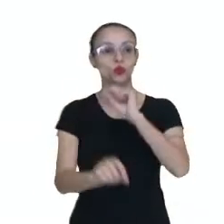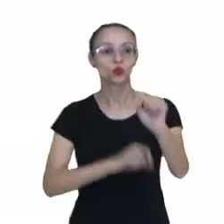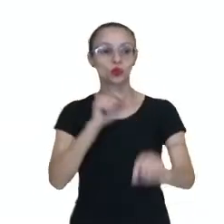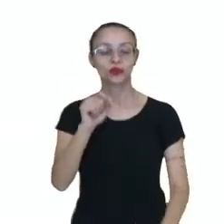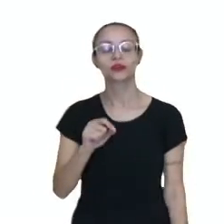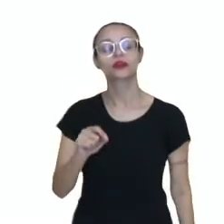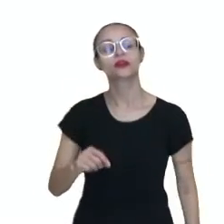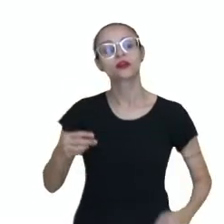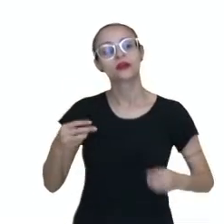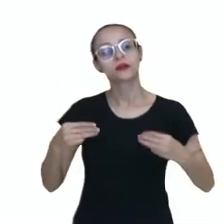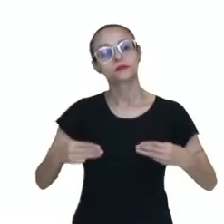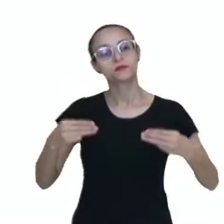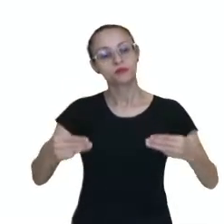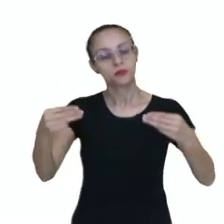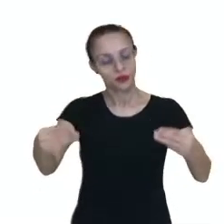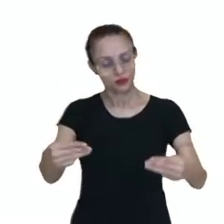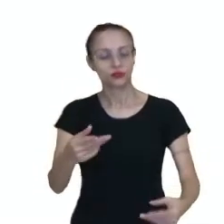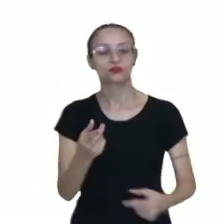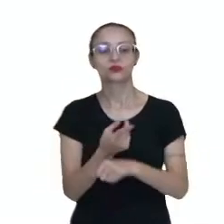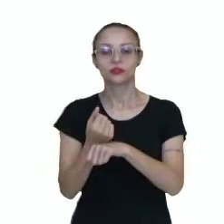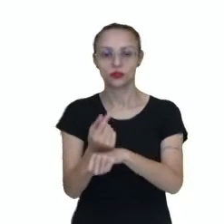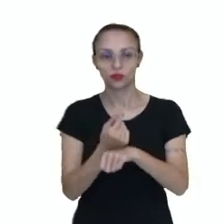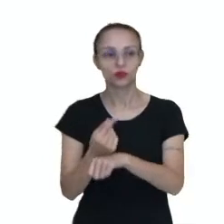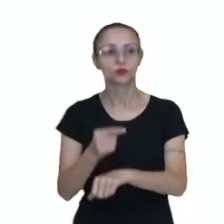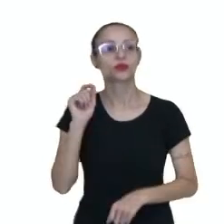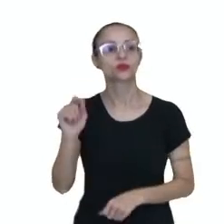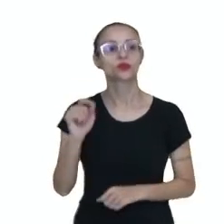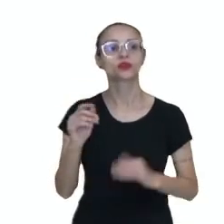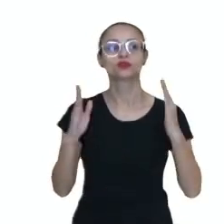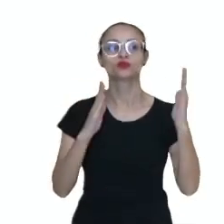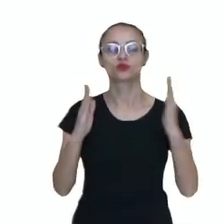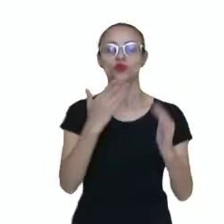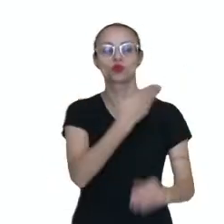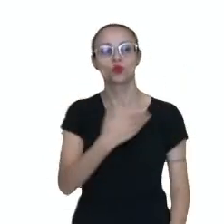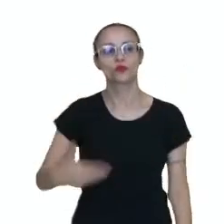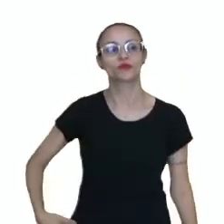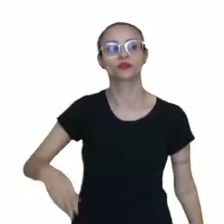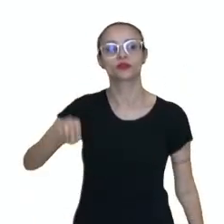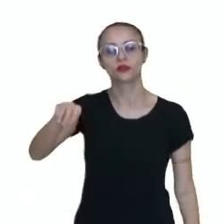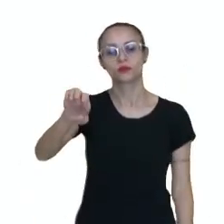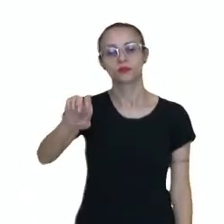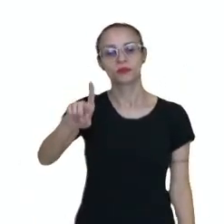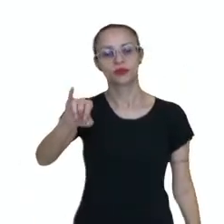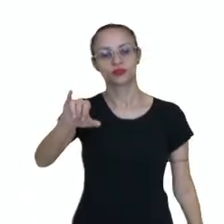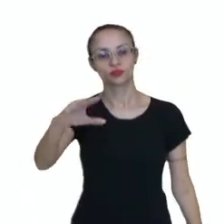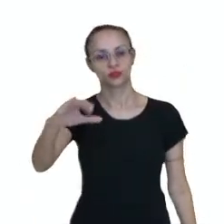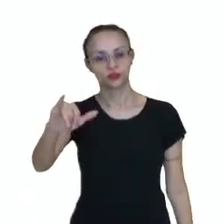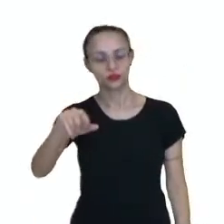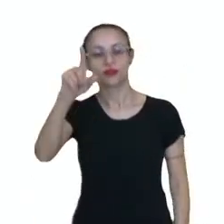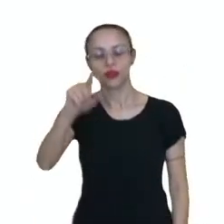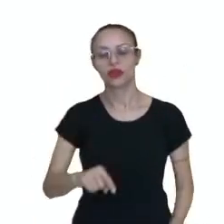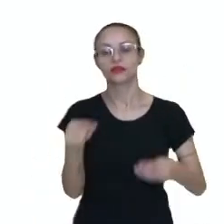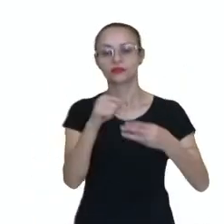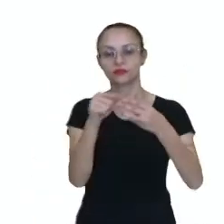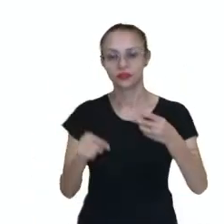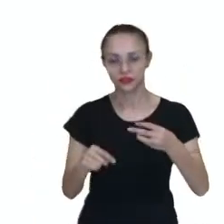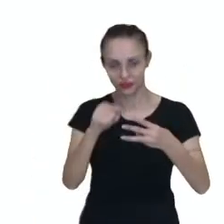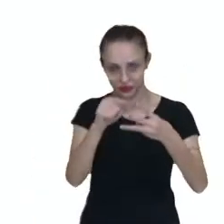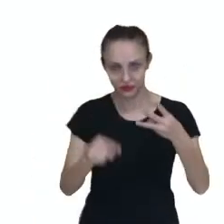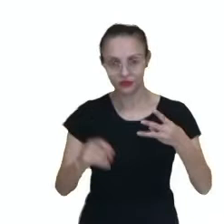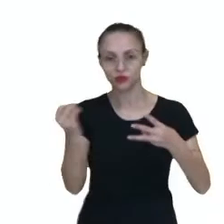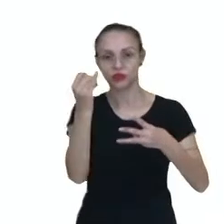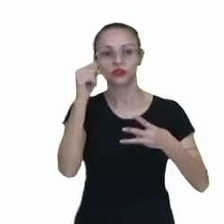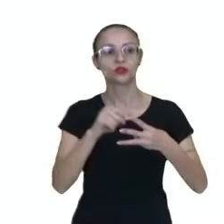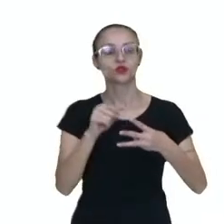ministro da Economia, Delfim Neto, e ocorreu durante o governo Médici. E se caracterizou pela combinação de 3 fatores conjugados.